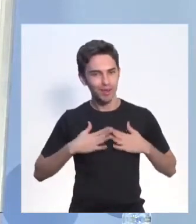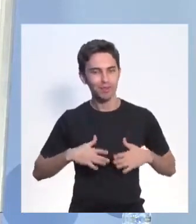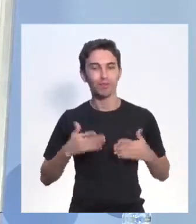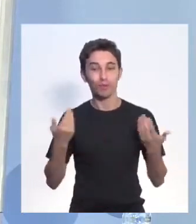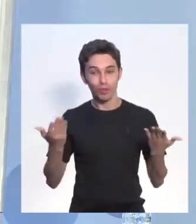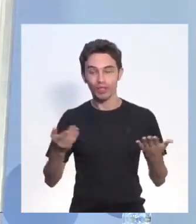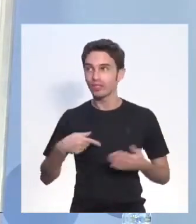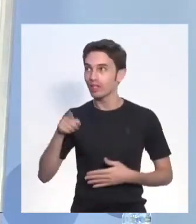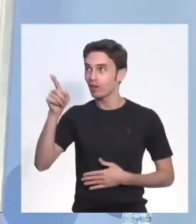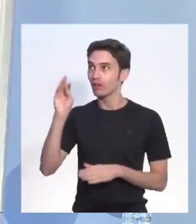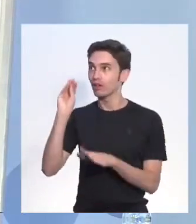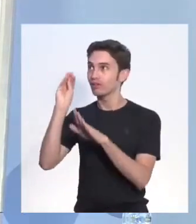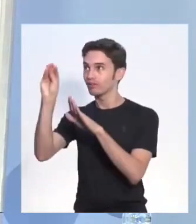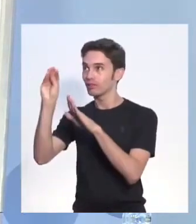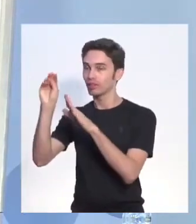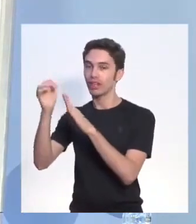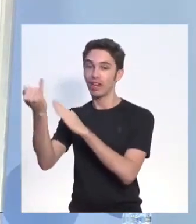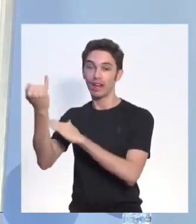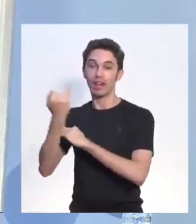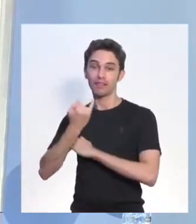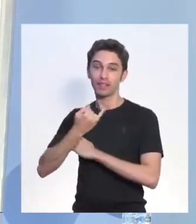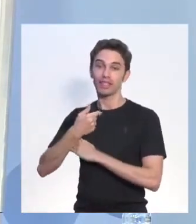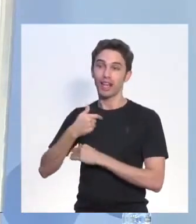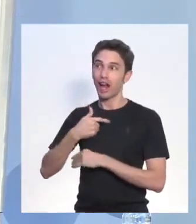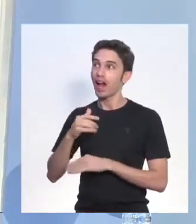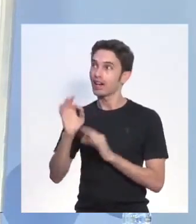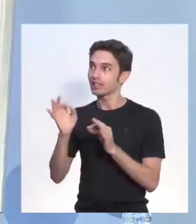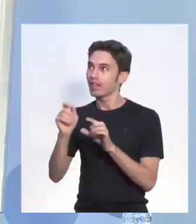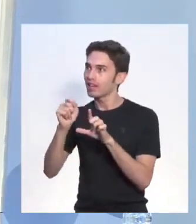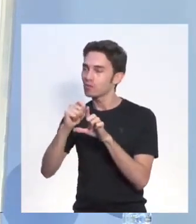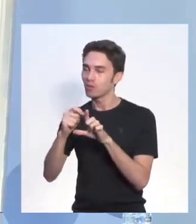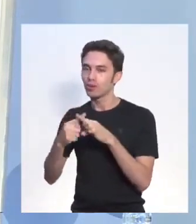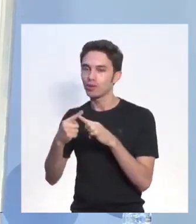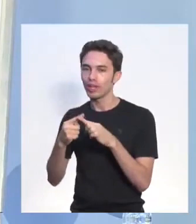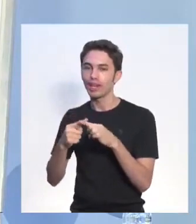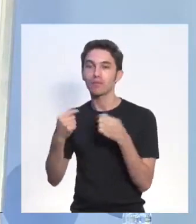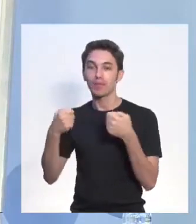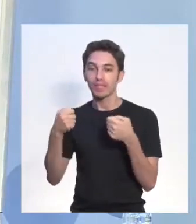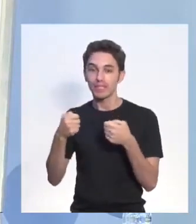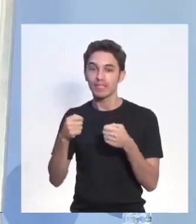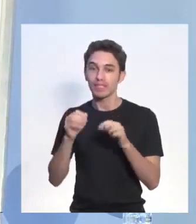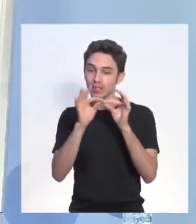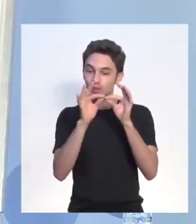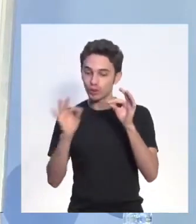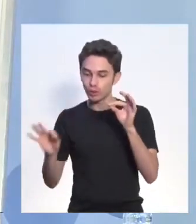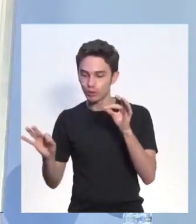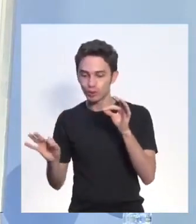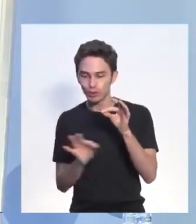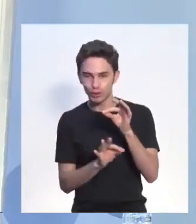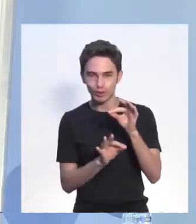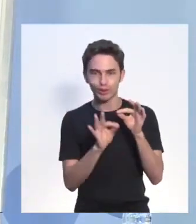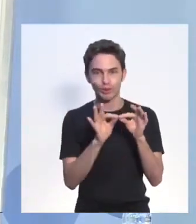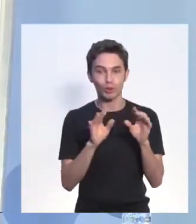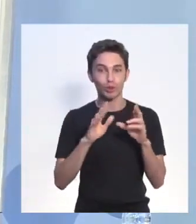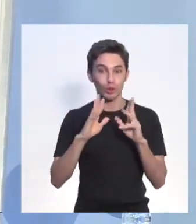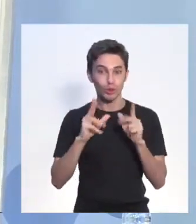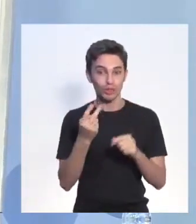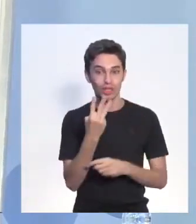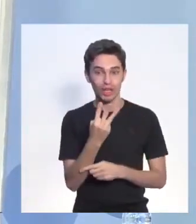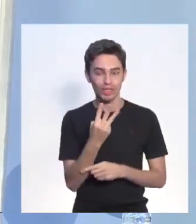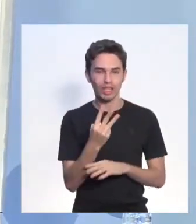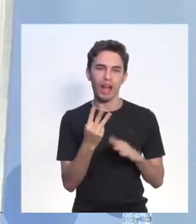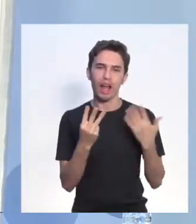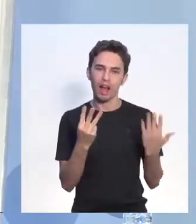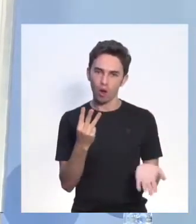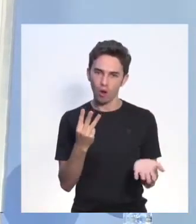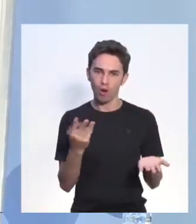cima sobre os lados. Porque vai que eu me empolgo e falo, ah, já deu 12 e acabou. Não, ele quer a medida dos 3 lados. Claro, um dos lados, que é